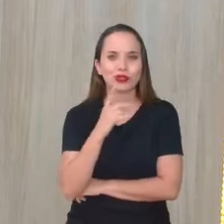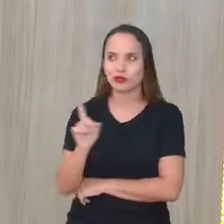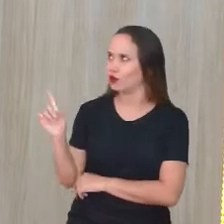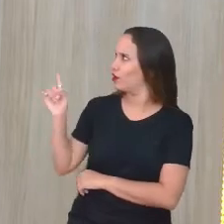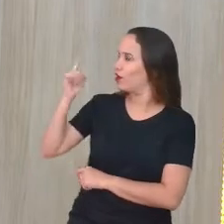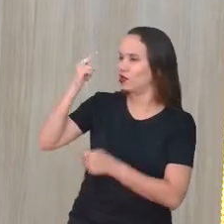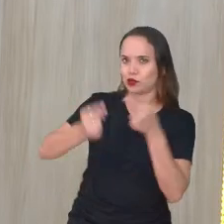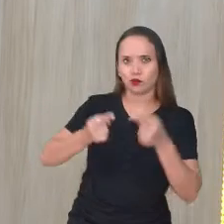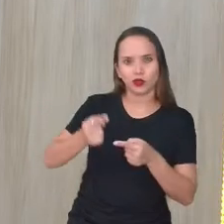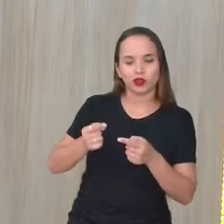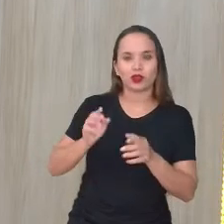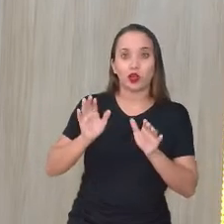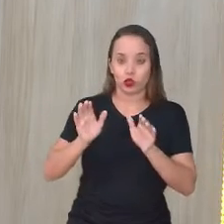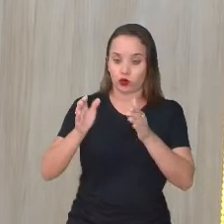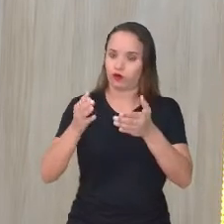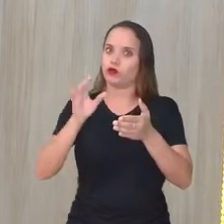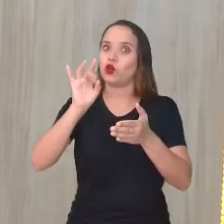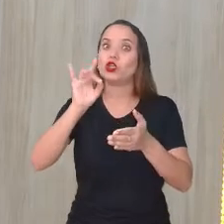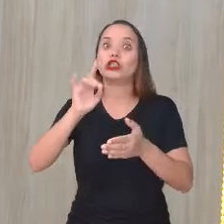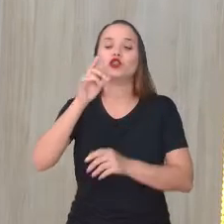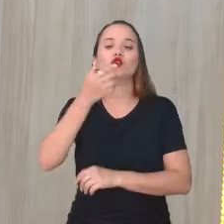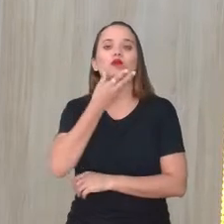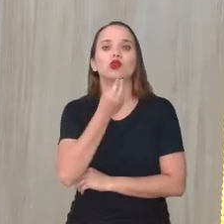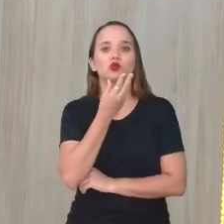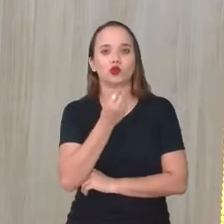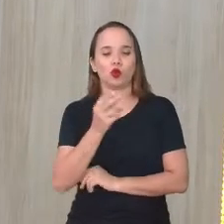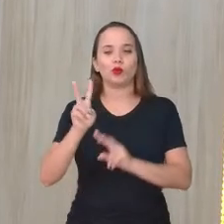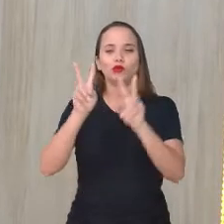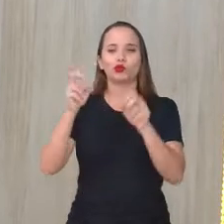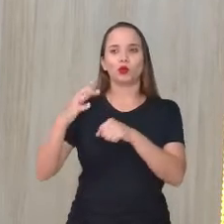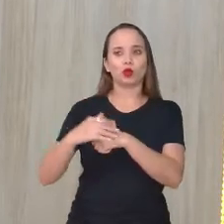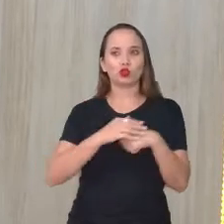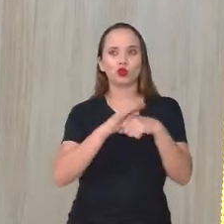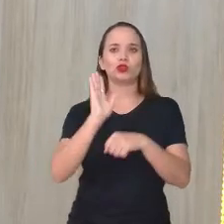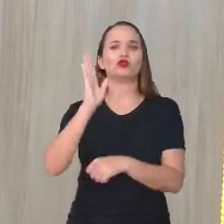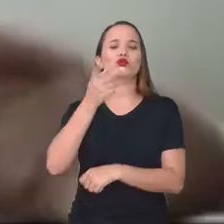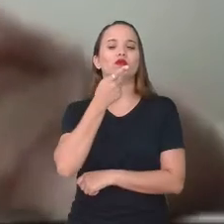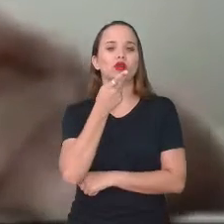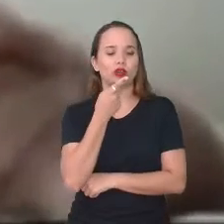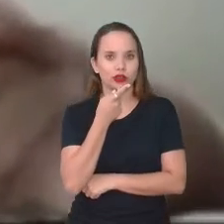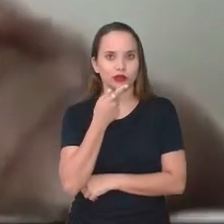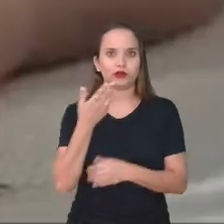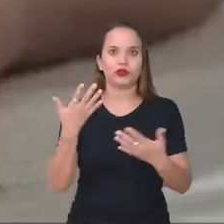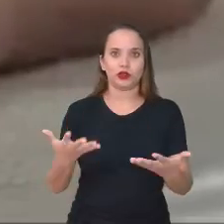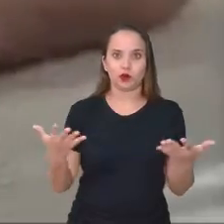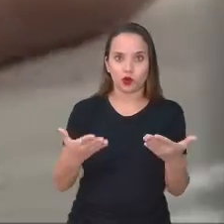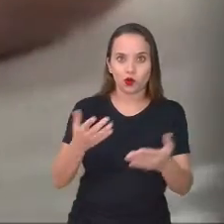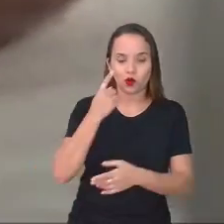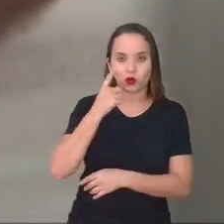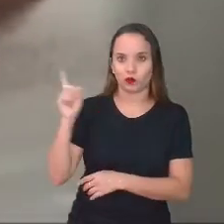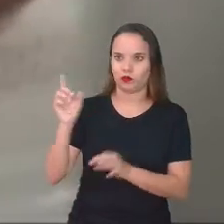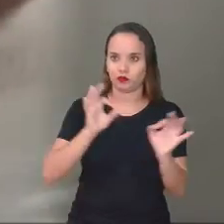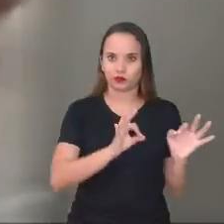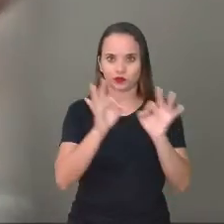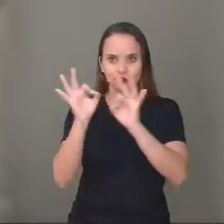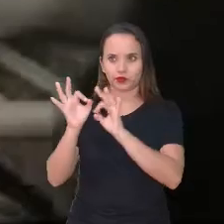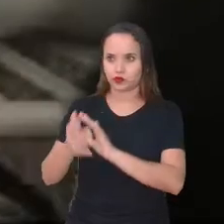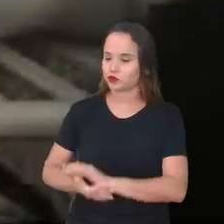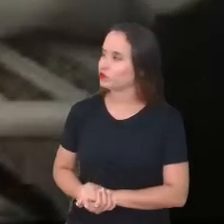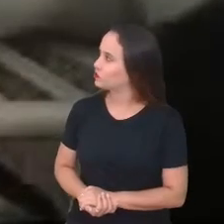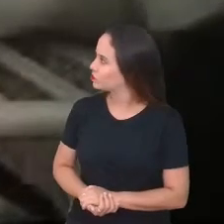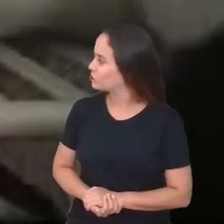os cuidados com os homens, justamente dessas doenças que eu falei agora há pouco. Vejam aqui esse comercial.